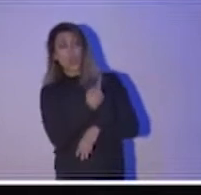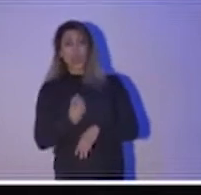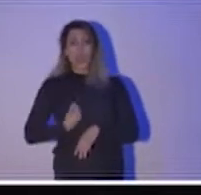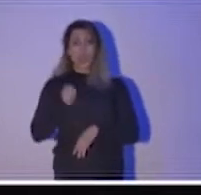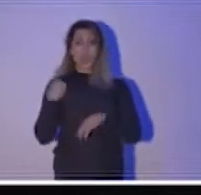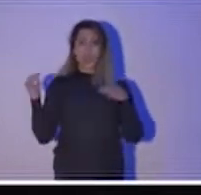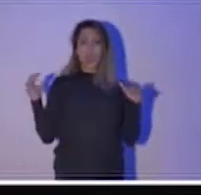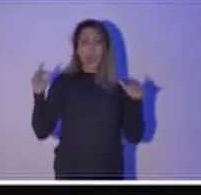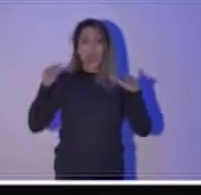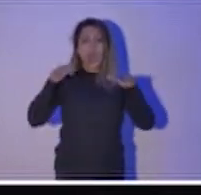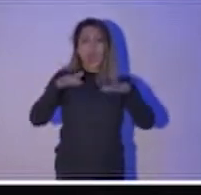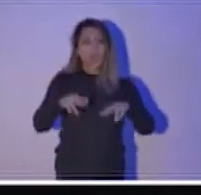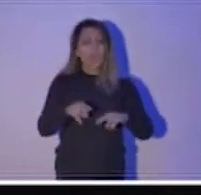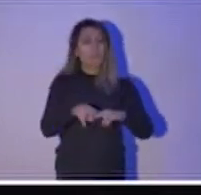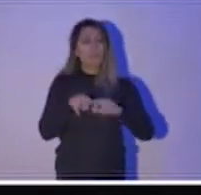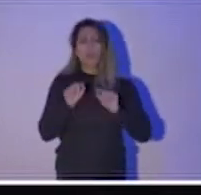falou,